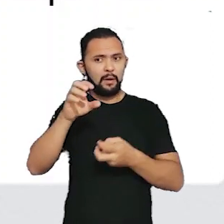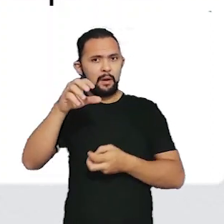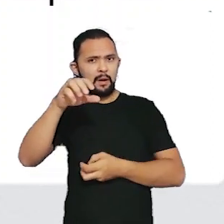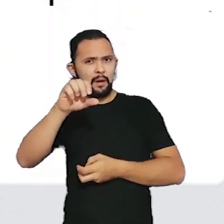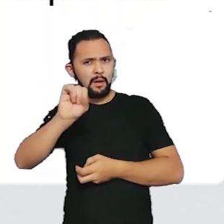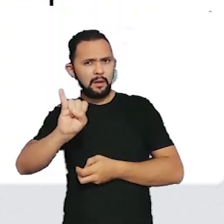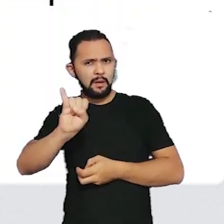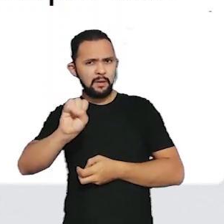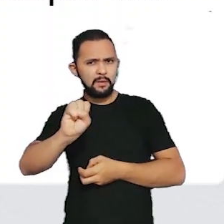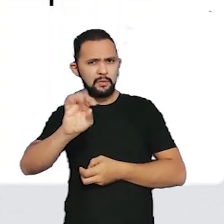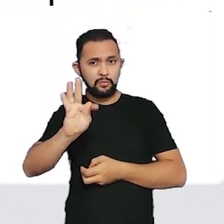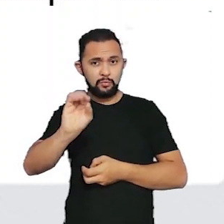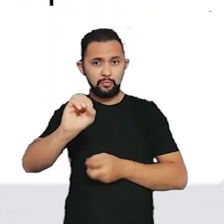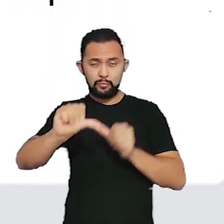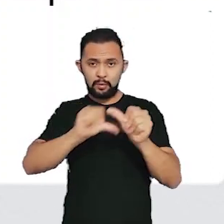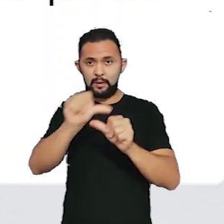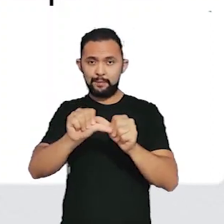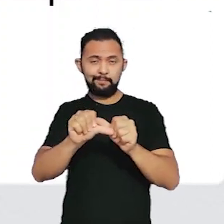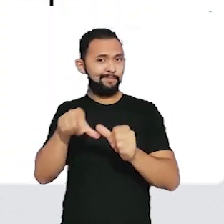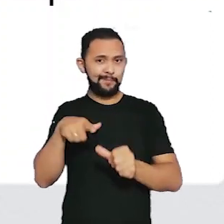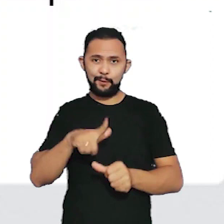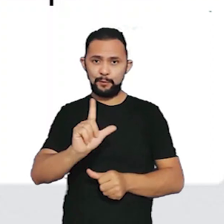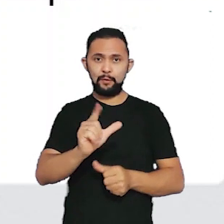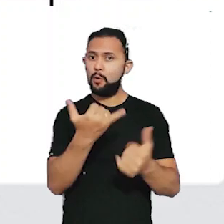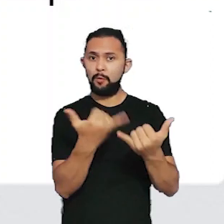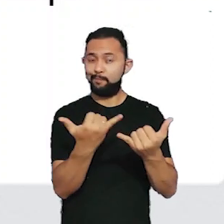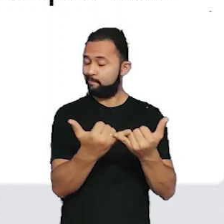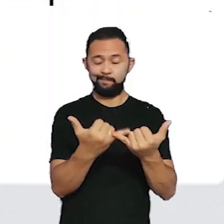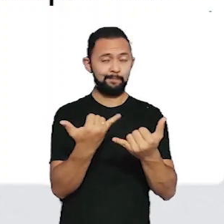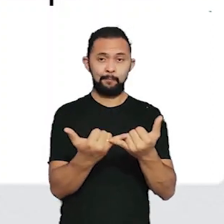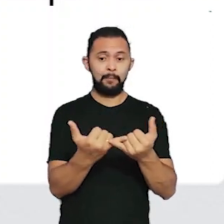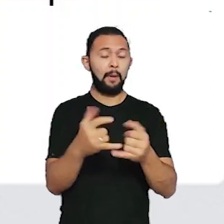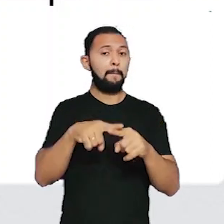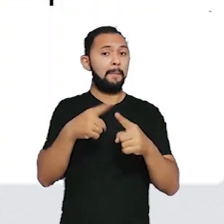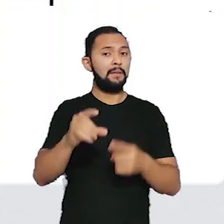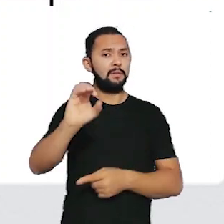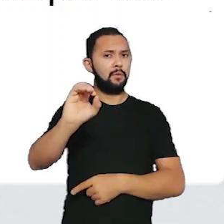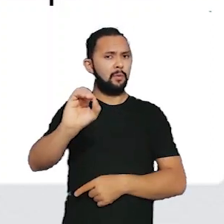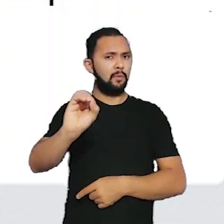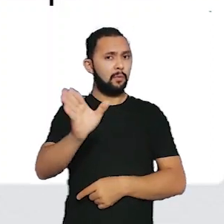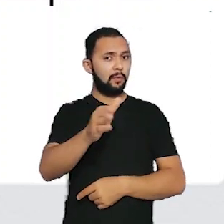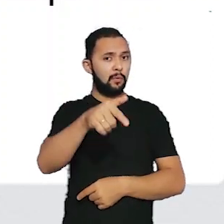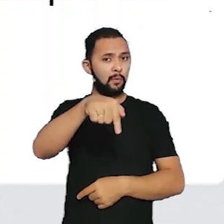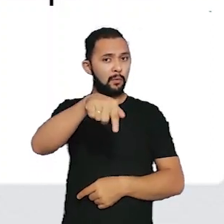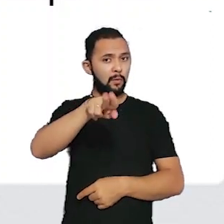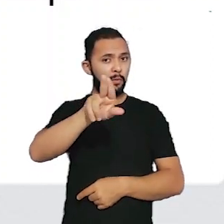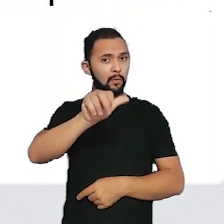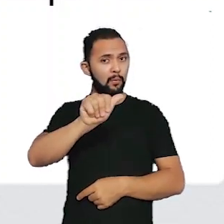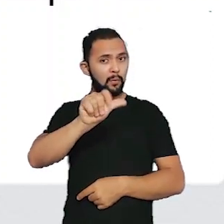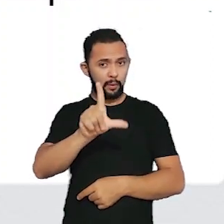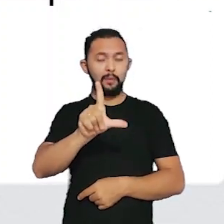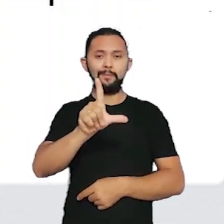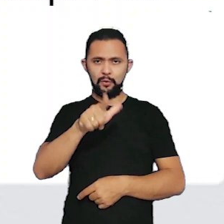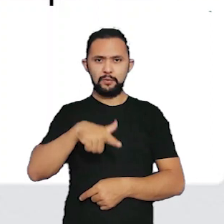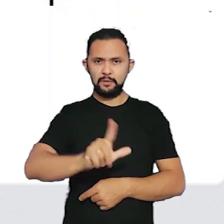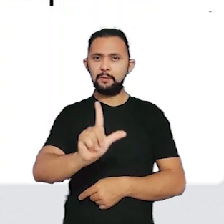qual, ela é adjetiva. A África, o qual é o terceiro maior continente, tem um alto índice de